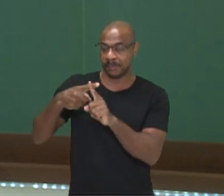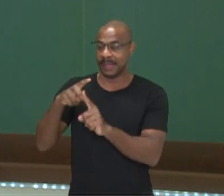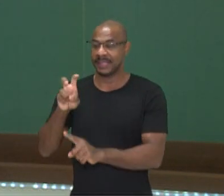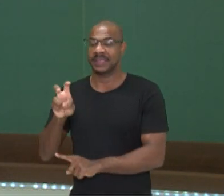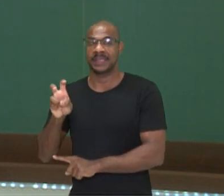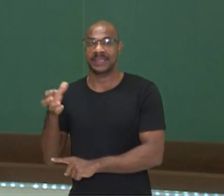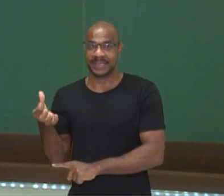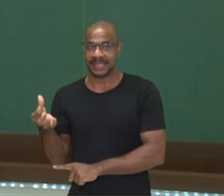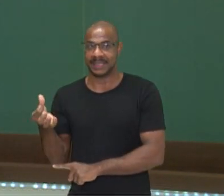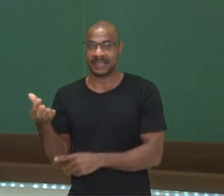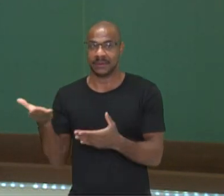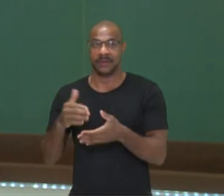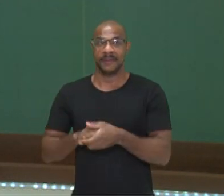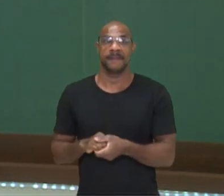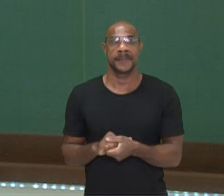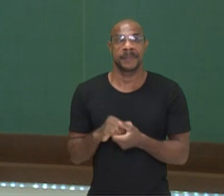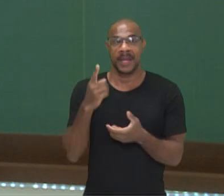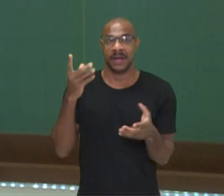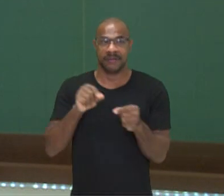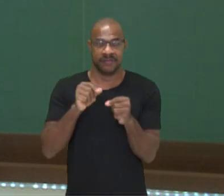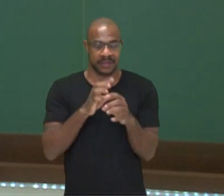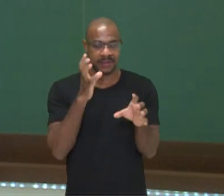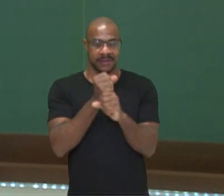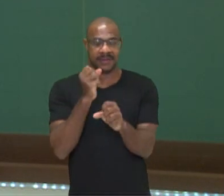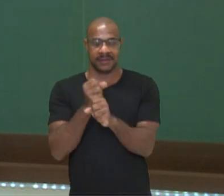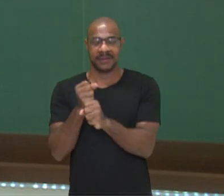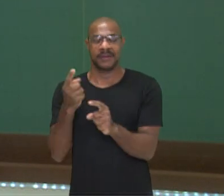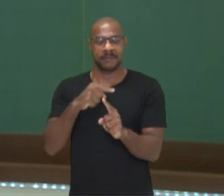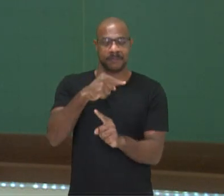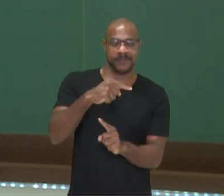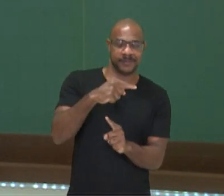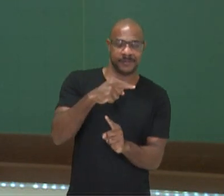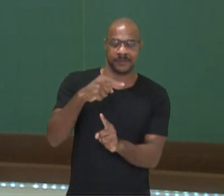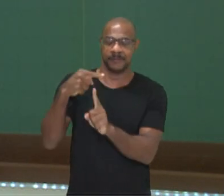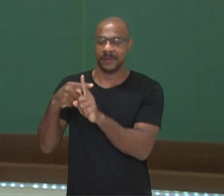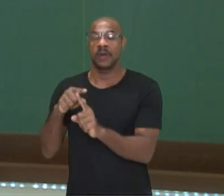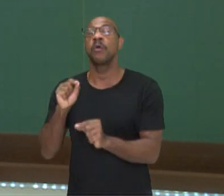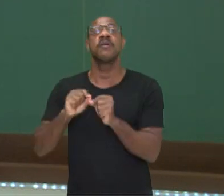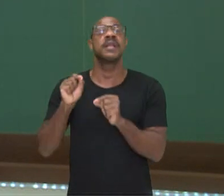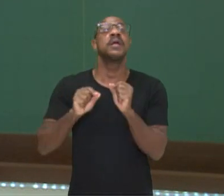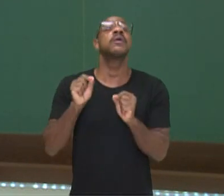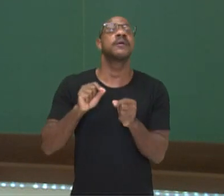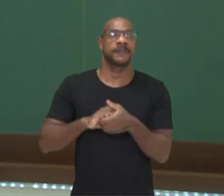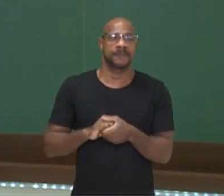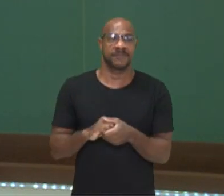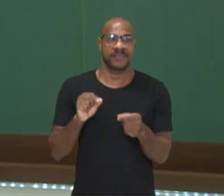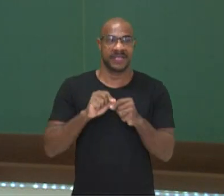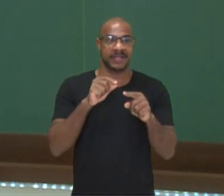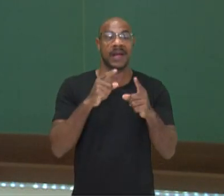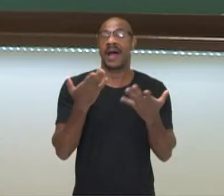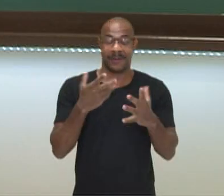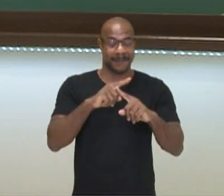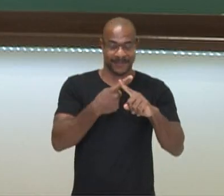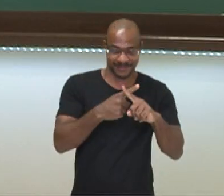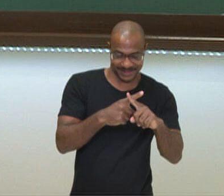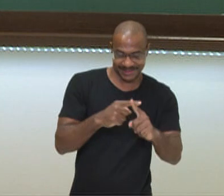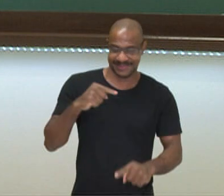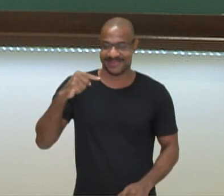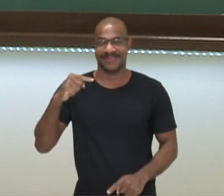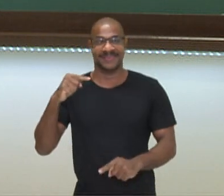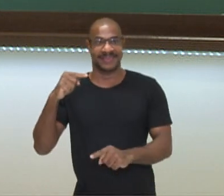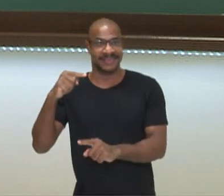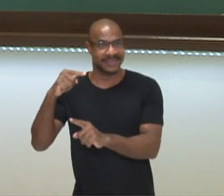retirar o parênteses. E agora, ficou uma multiplicação e uma adição. O que eu vou resolver primeiro? A multiplicação, porque lembram da sequência